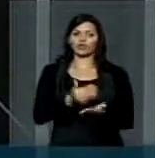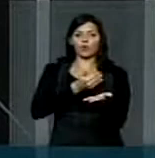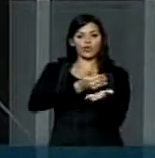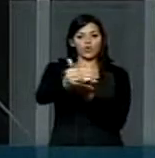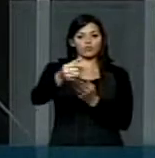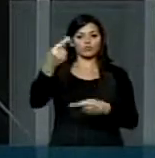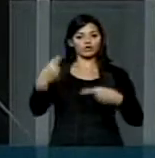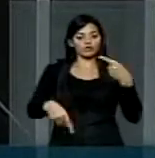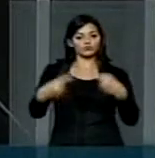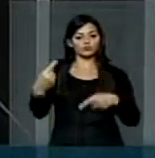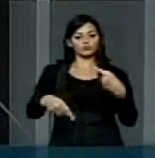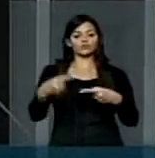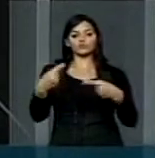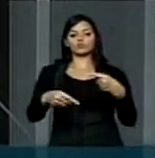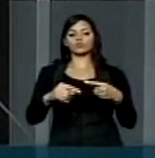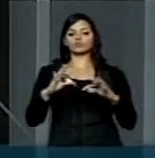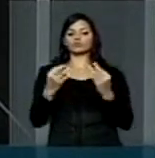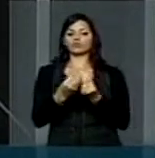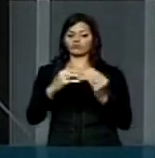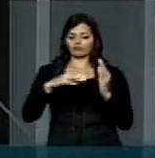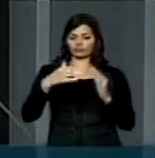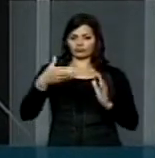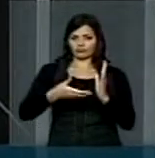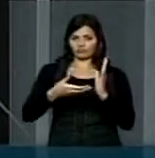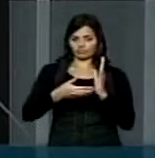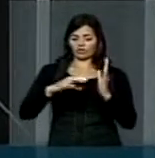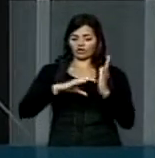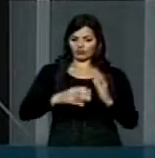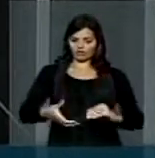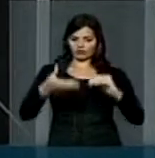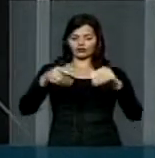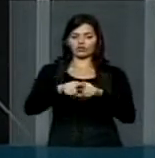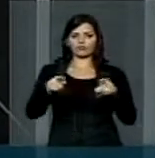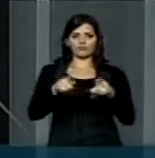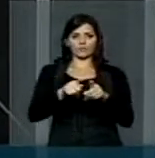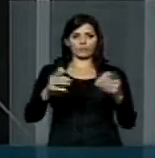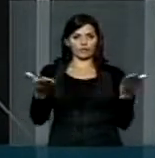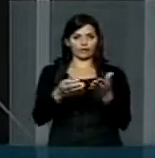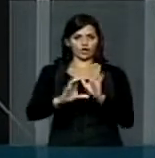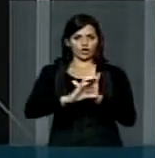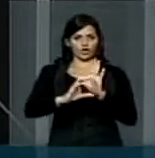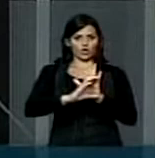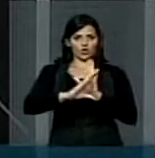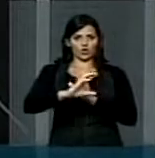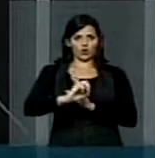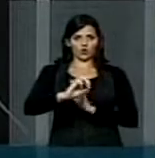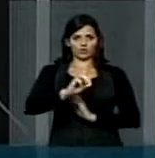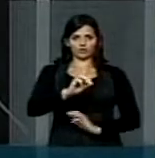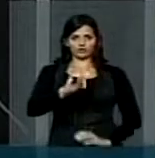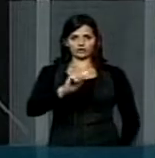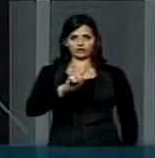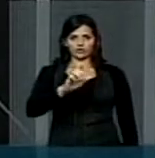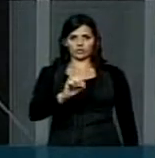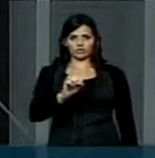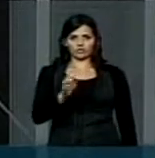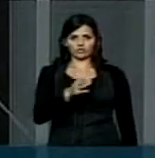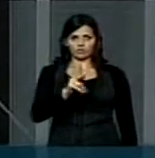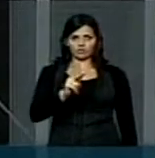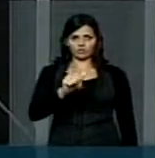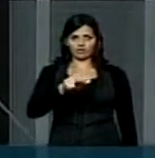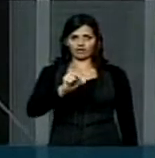a tramitar na casa. O atual Código Penal data